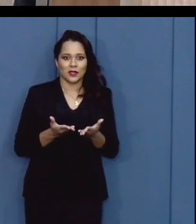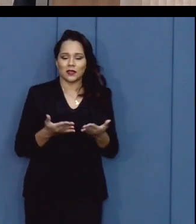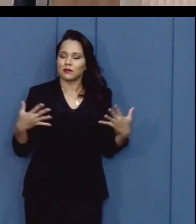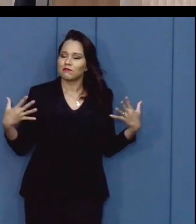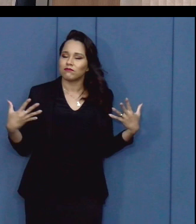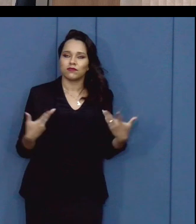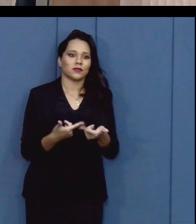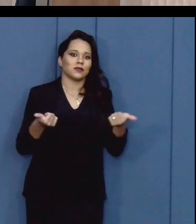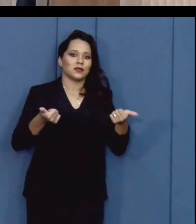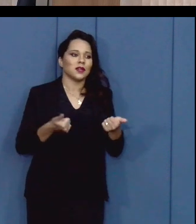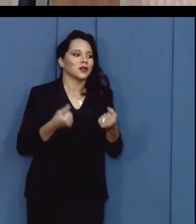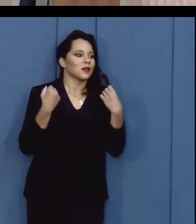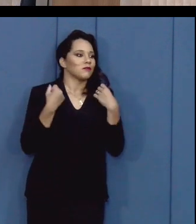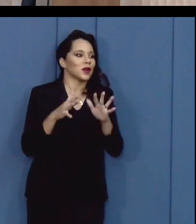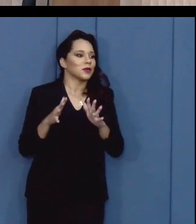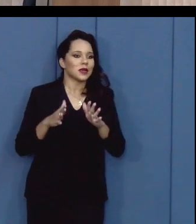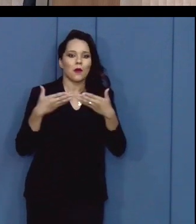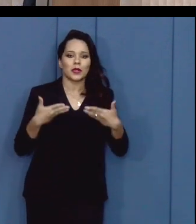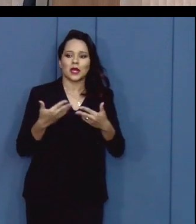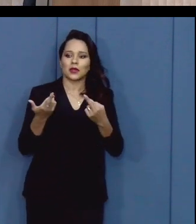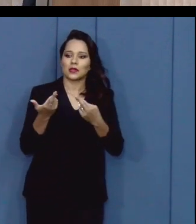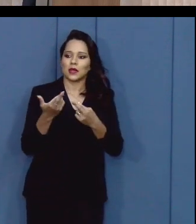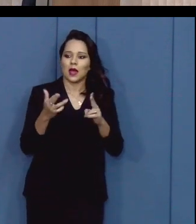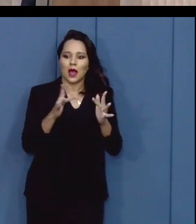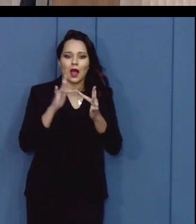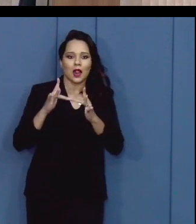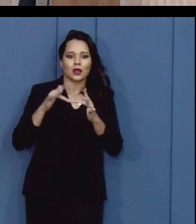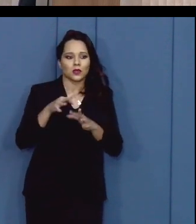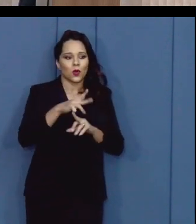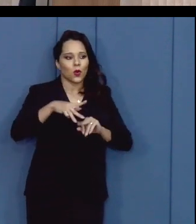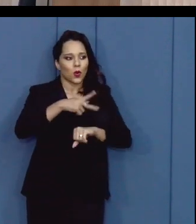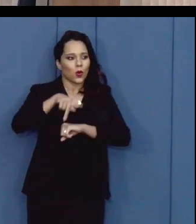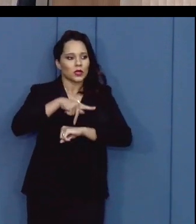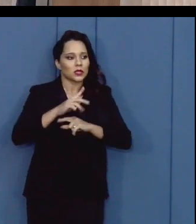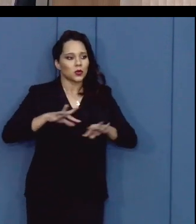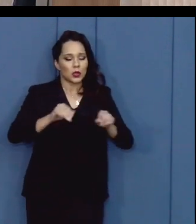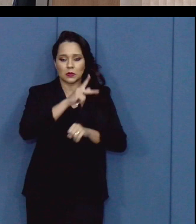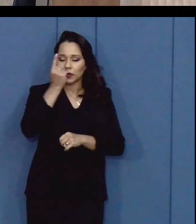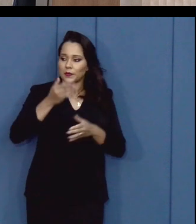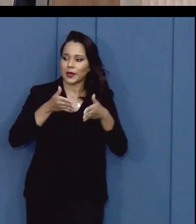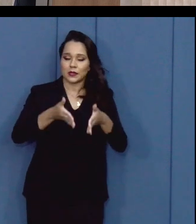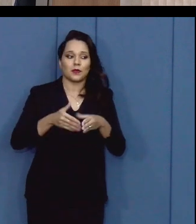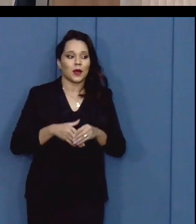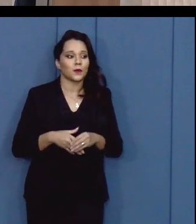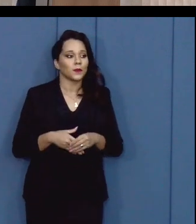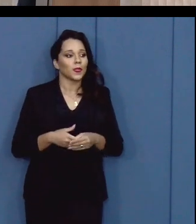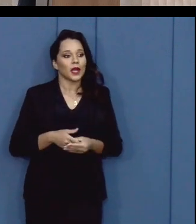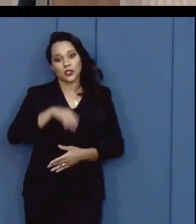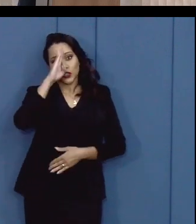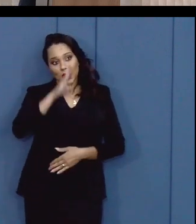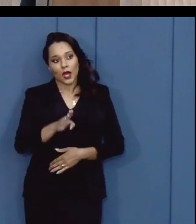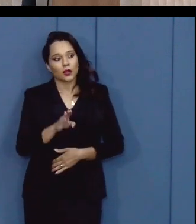forma espetacular. Eu queria parabenizar o Ministério das Relações Exteriores e todas as organizações que participaram de uma